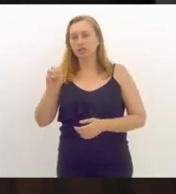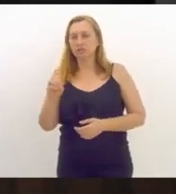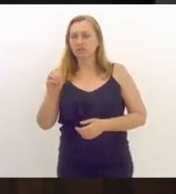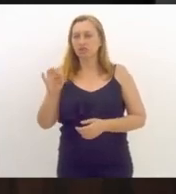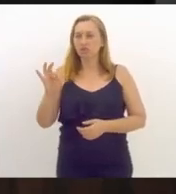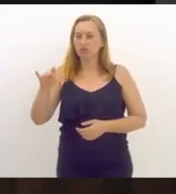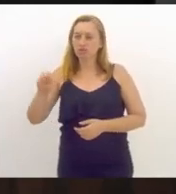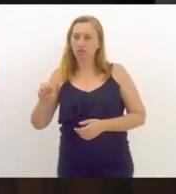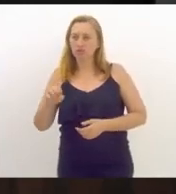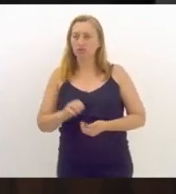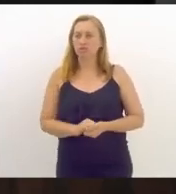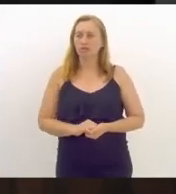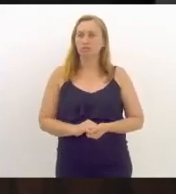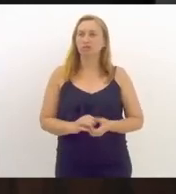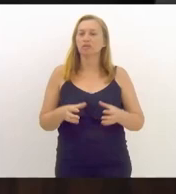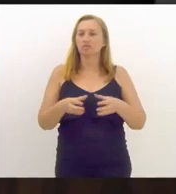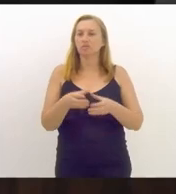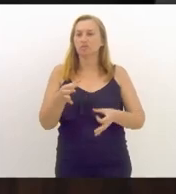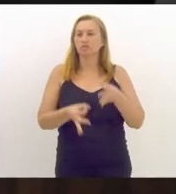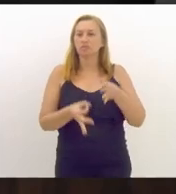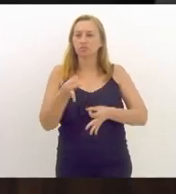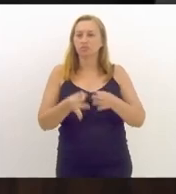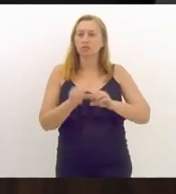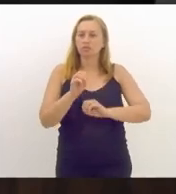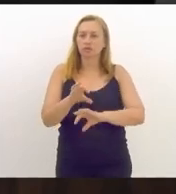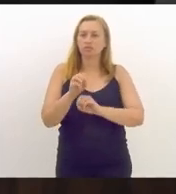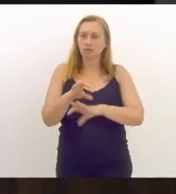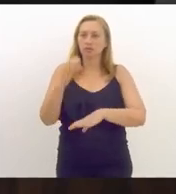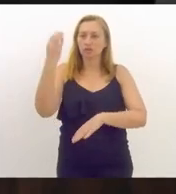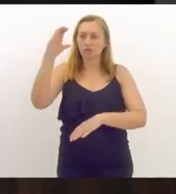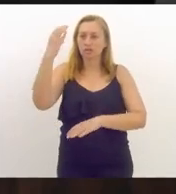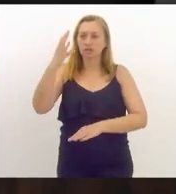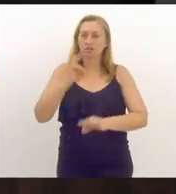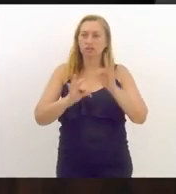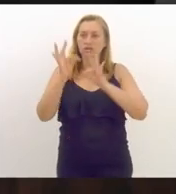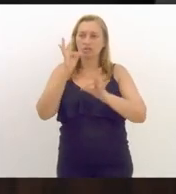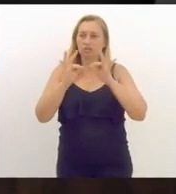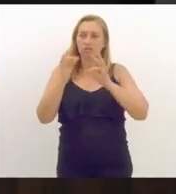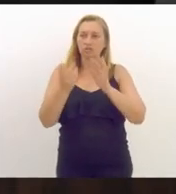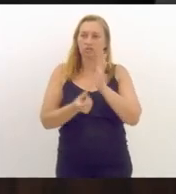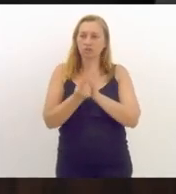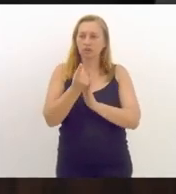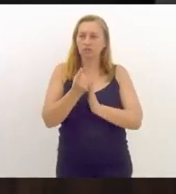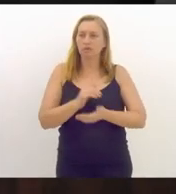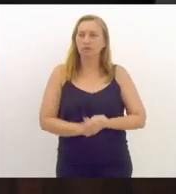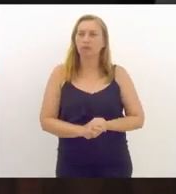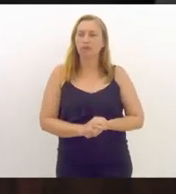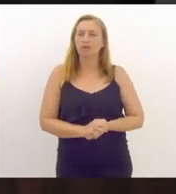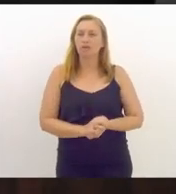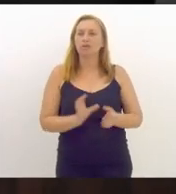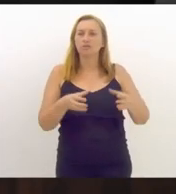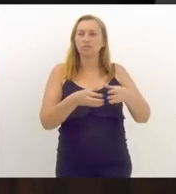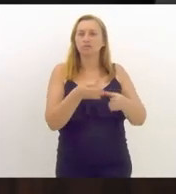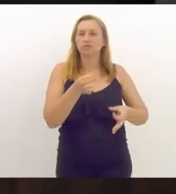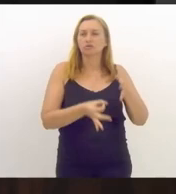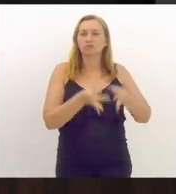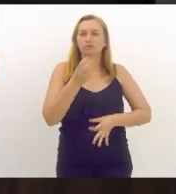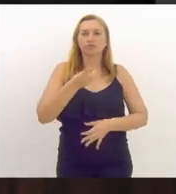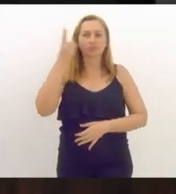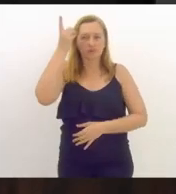diógenespendendo de pareceres das comissões Justiça Educação Ciência e Tecnologia e orçamento para emitir pela comissão